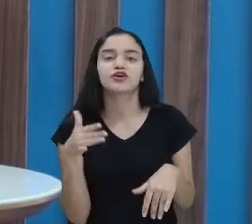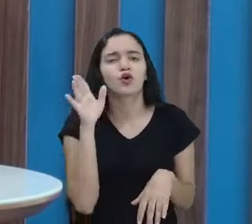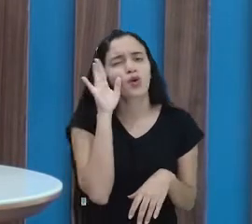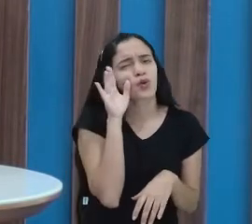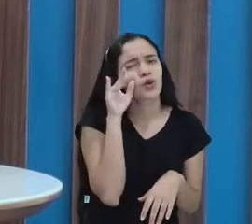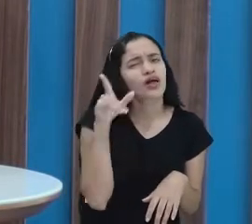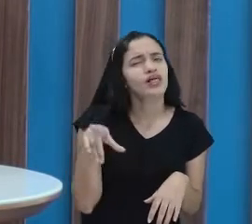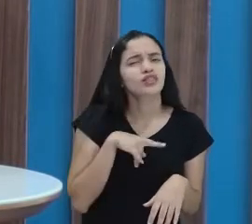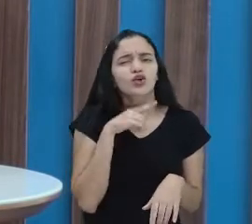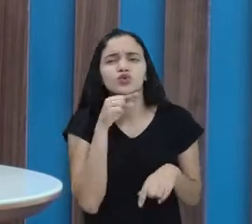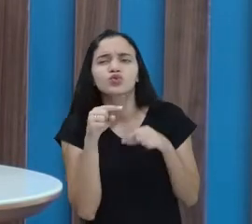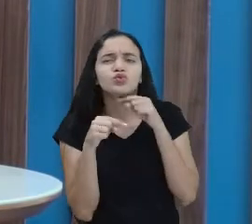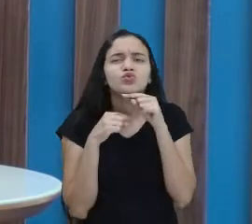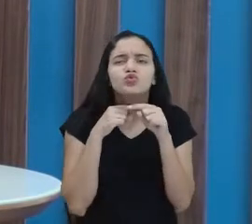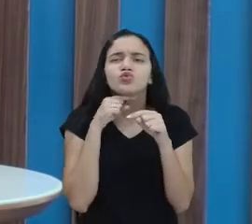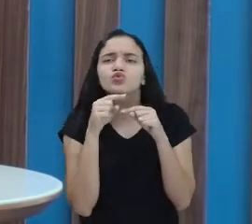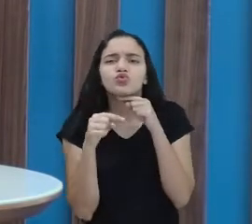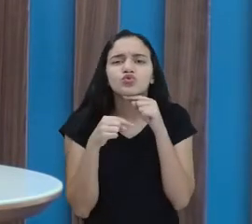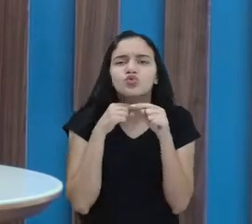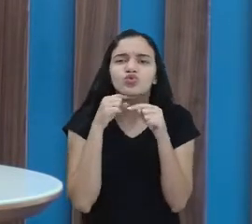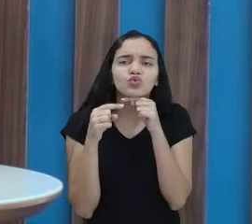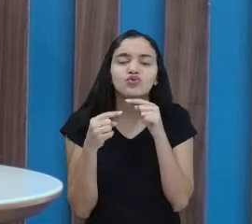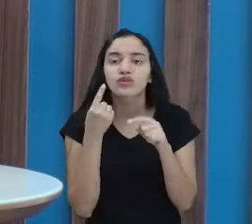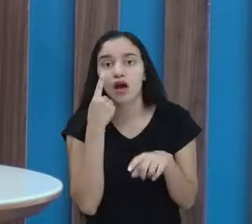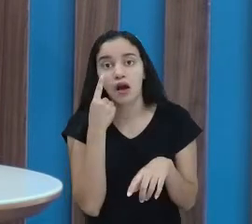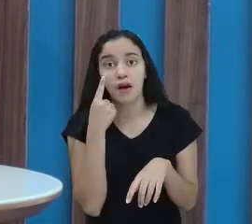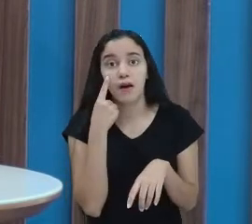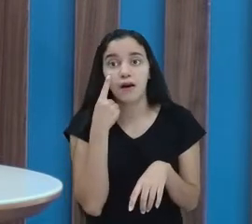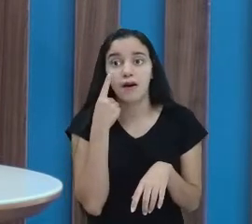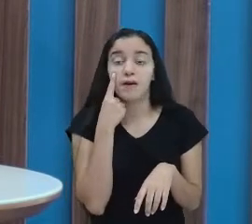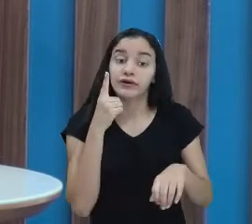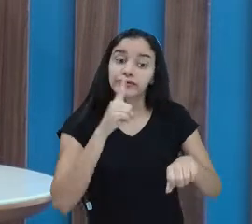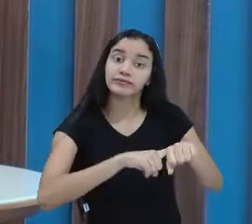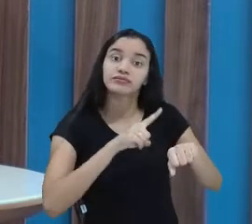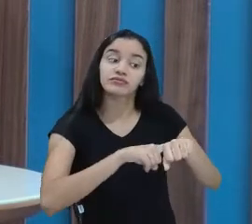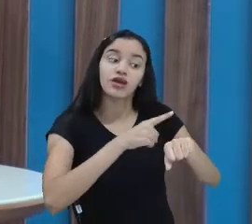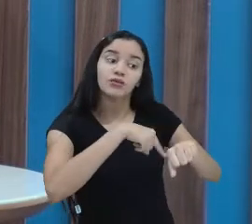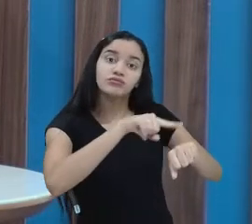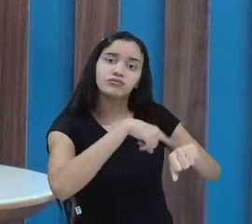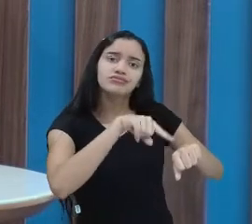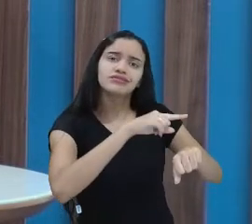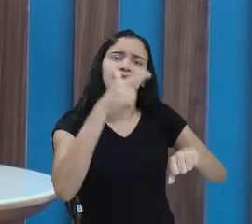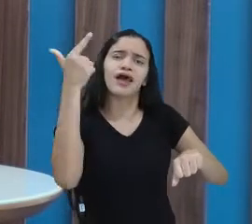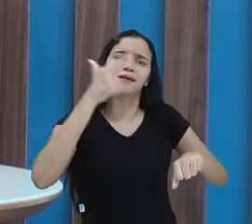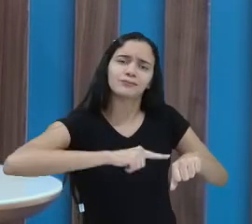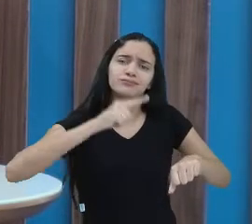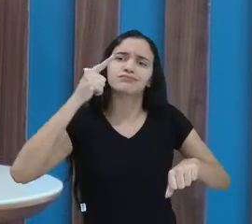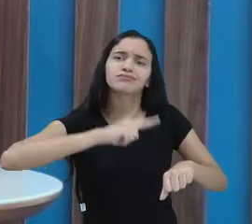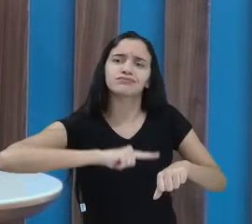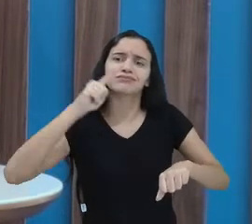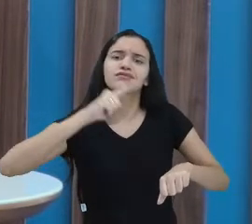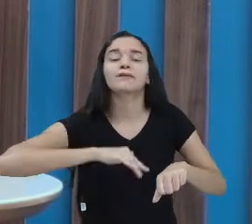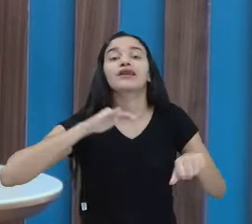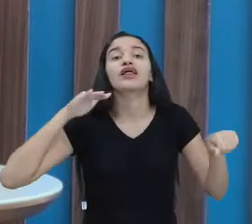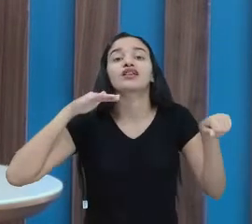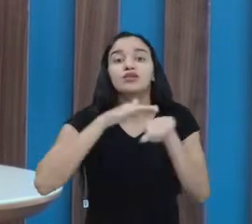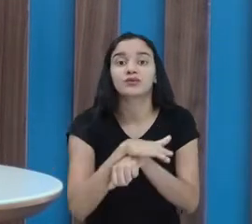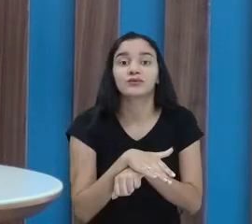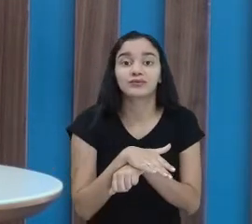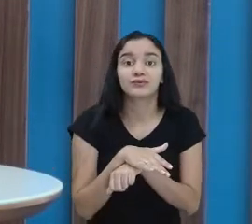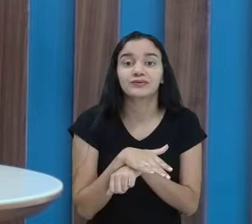vezes eu tenho dúvida, né? Porque naquele relógio do ponteiro, a gente tem que estar repetindo e para a noite a gente bota